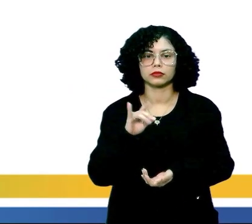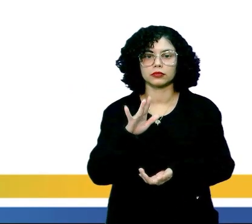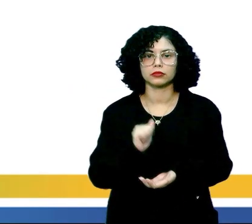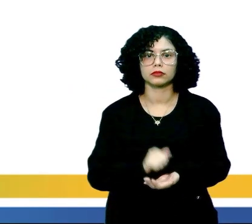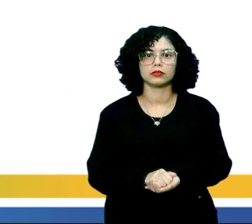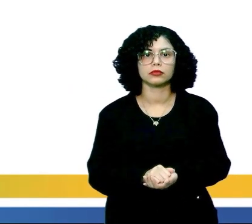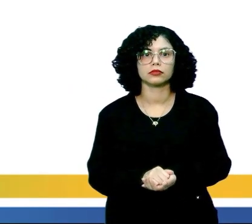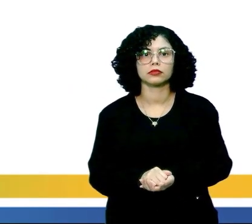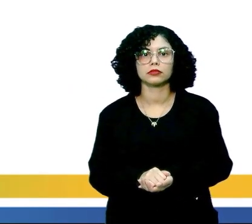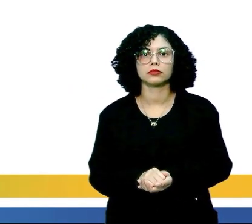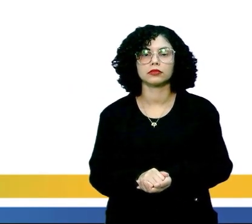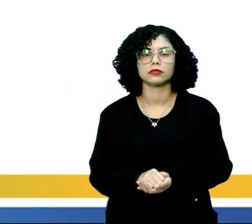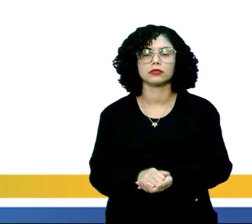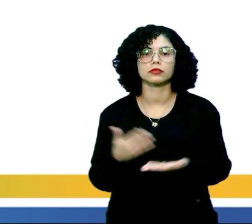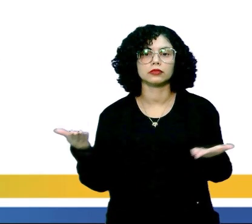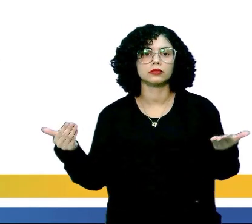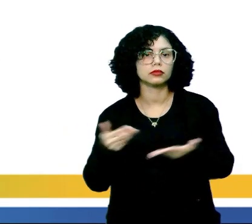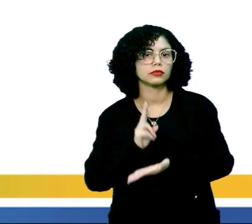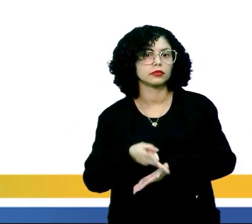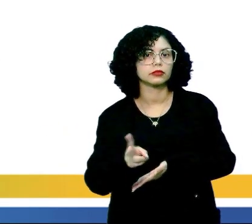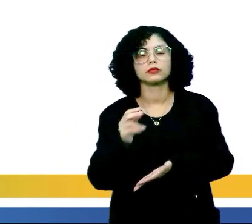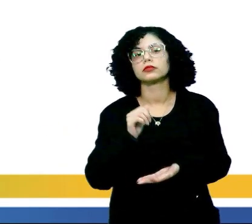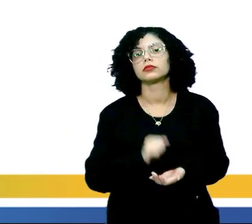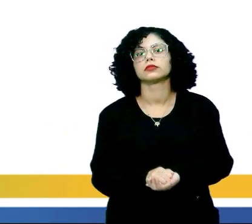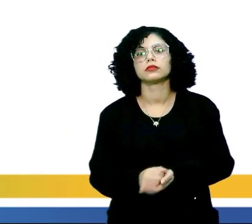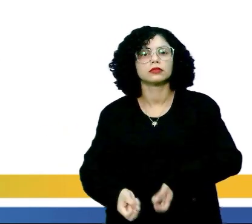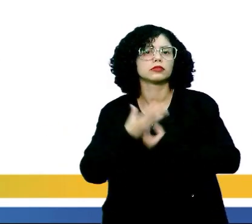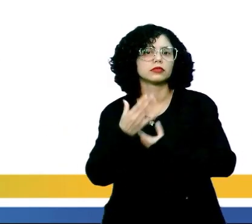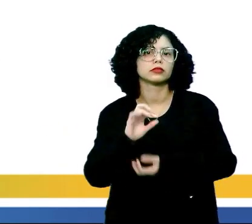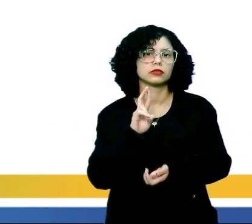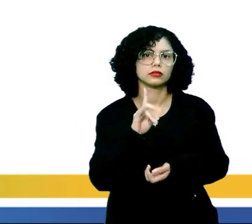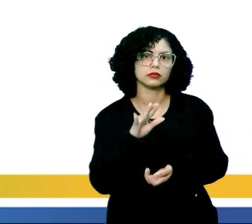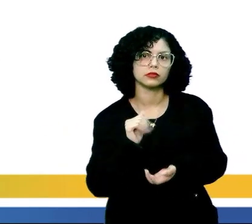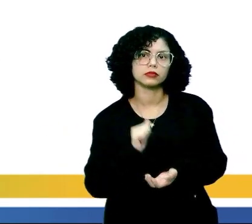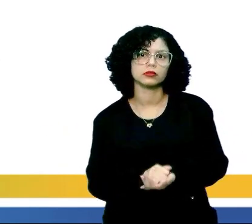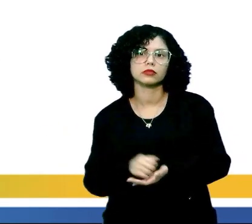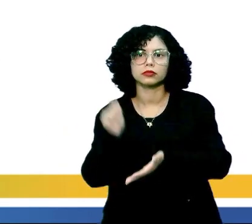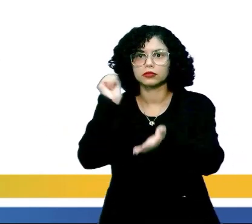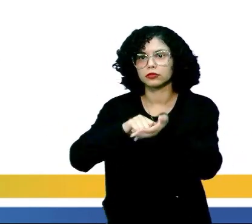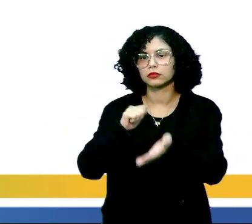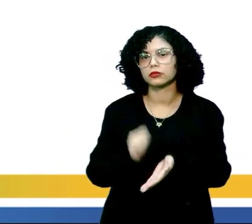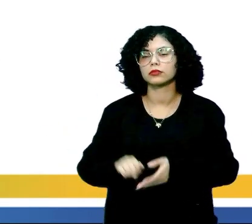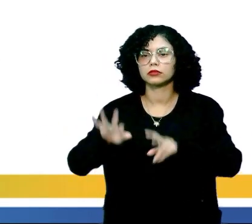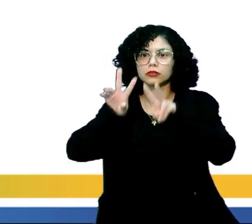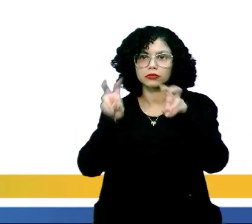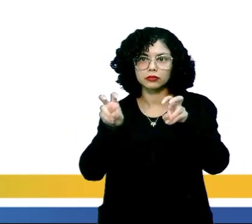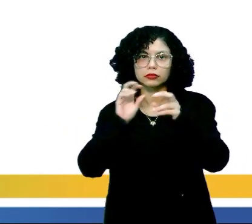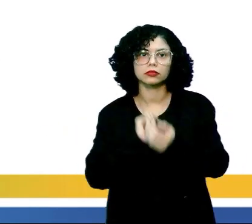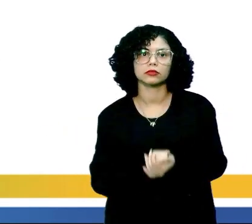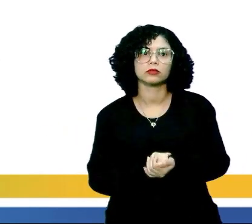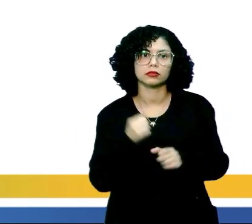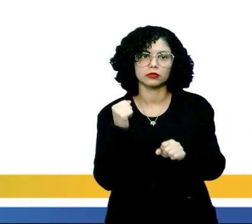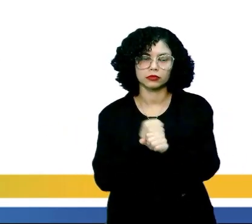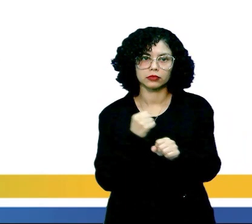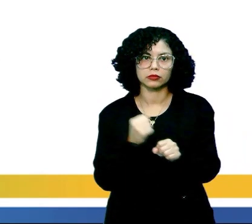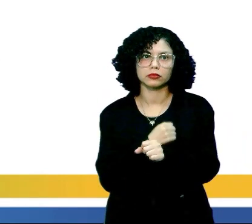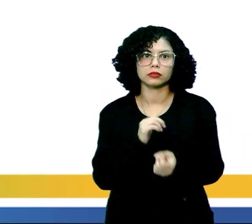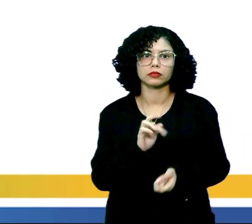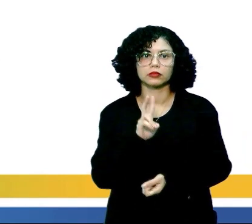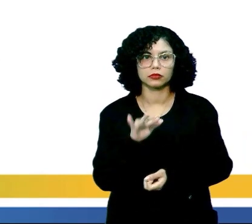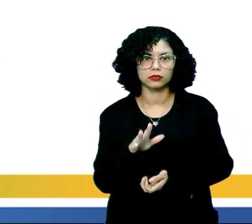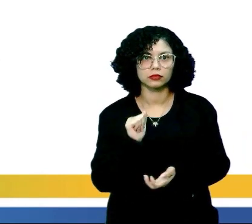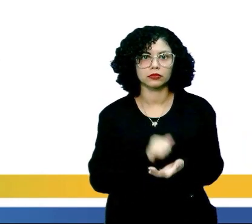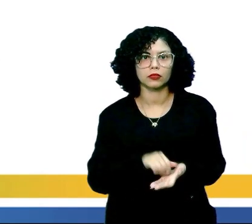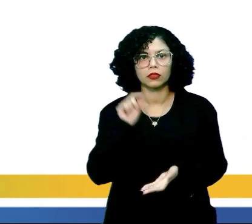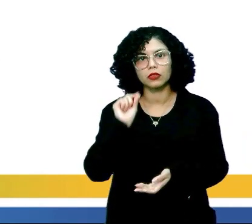Braga. Vamos lá, continuando. O poeta Carlos Drummond de Andrade escreveu assim sobre a obra de Rubem